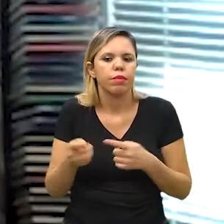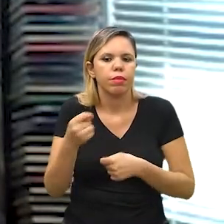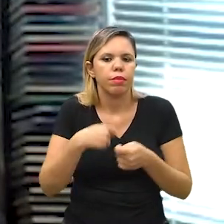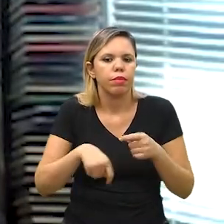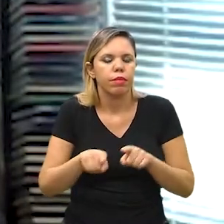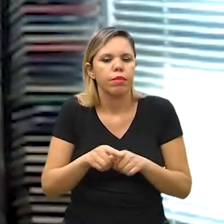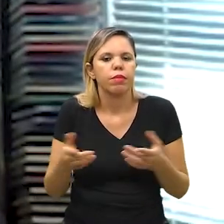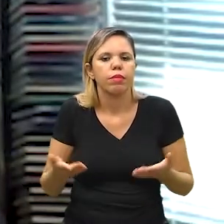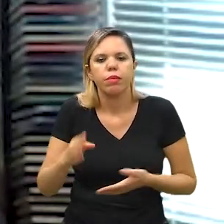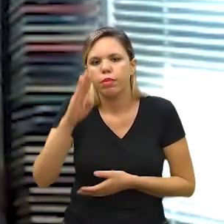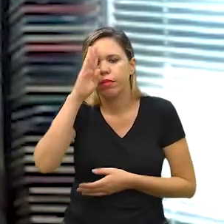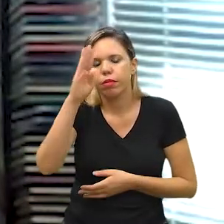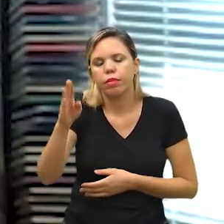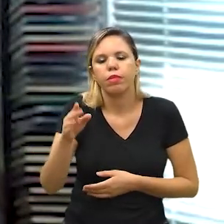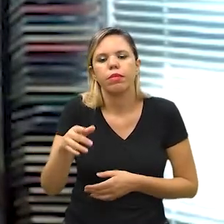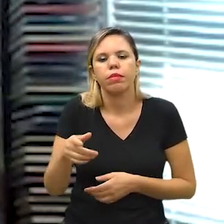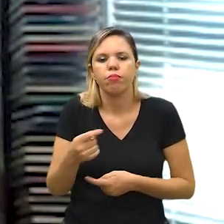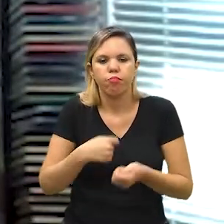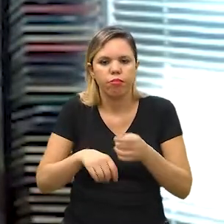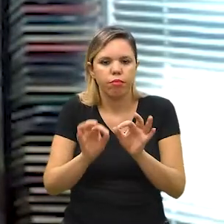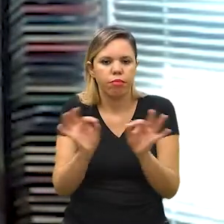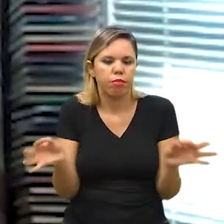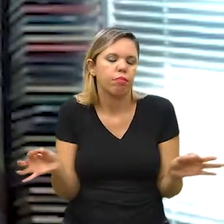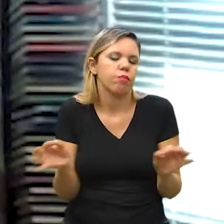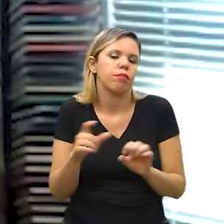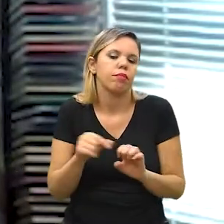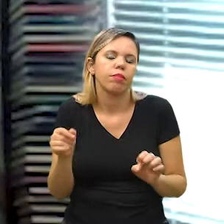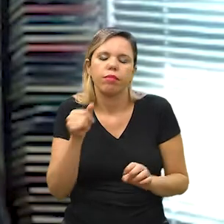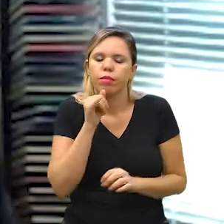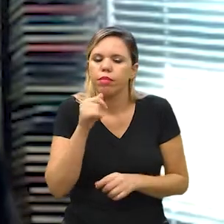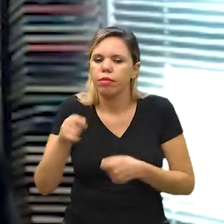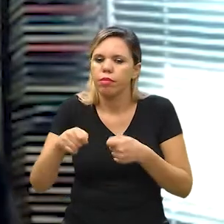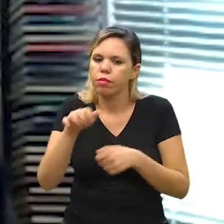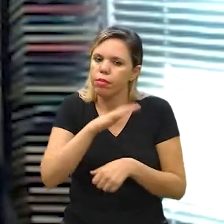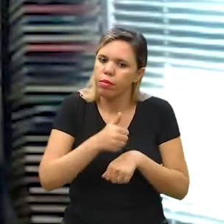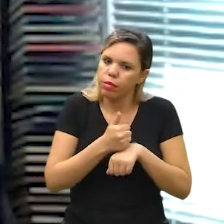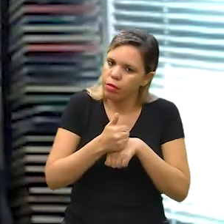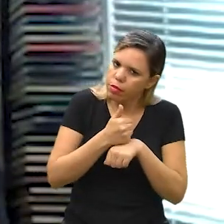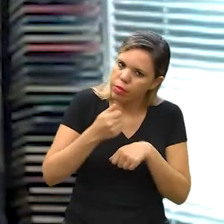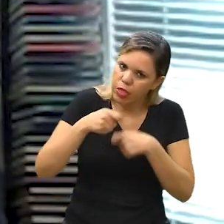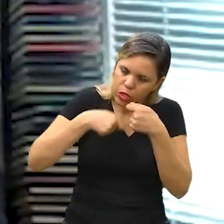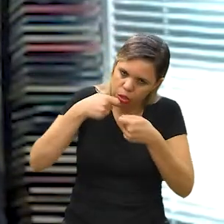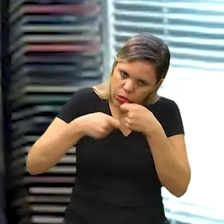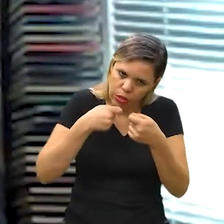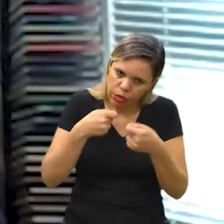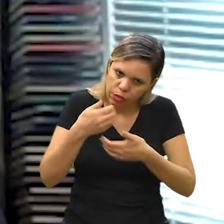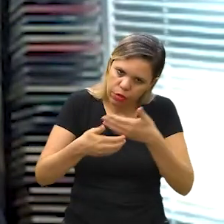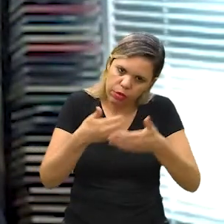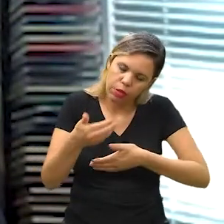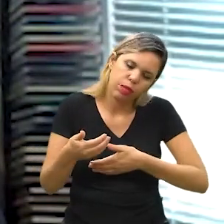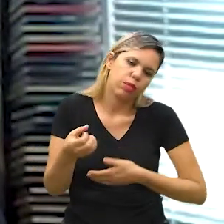as aberturas desses negócios hoje, principalmente dos pequenos negócios. Na área de alimentação, a